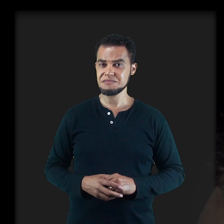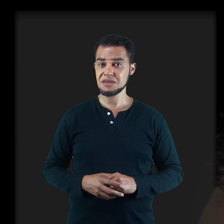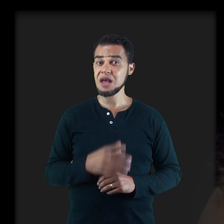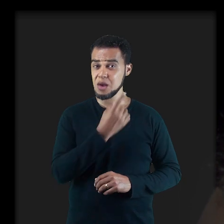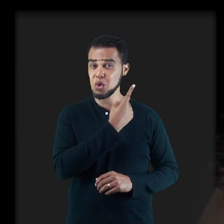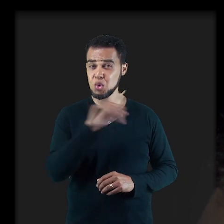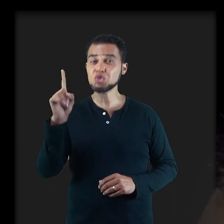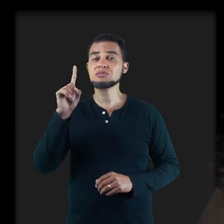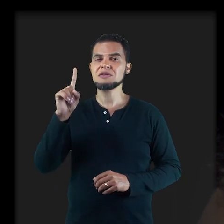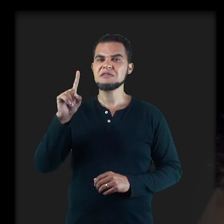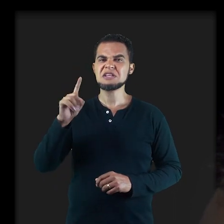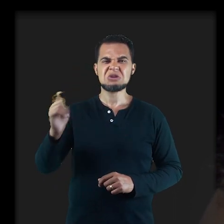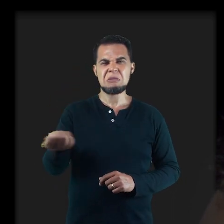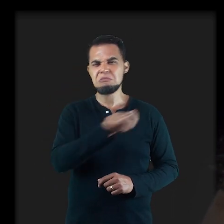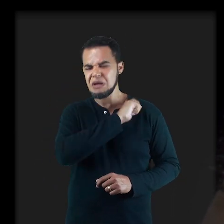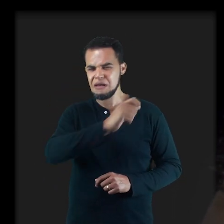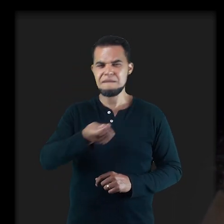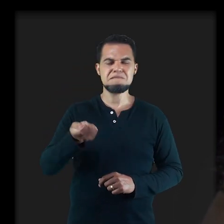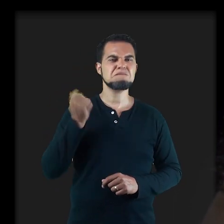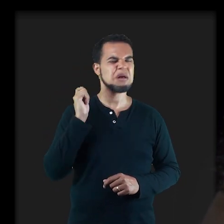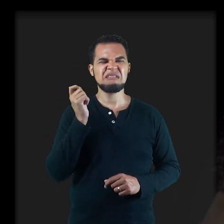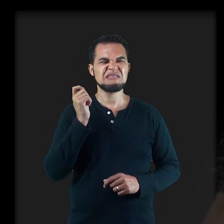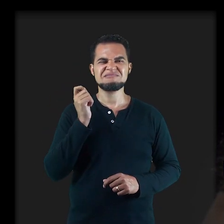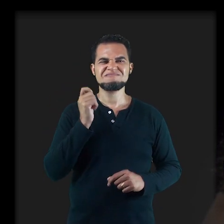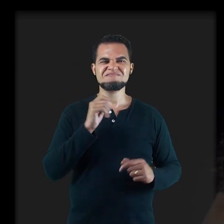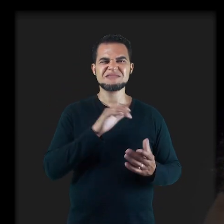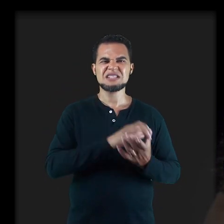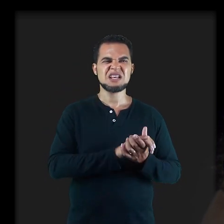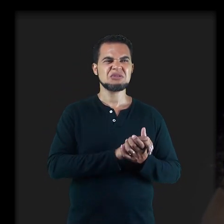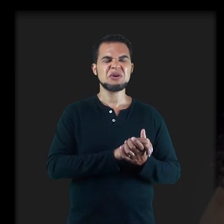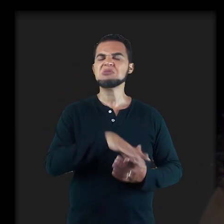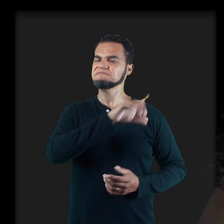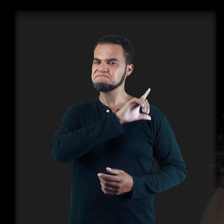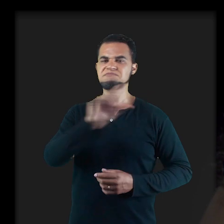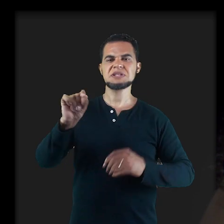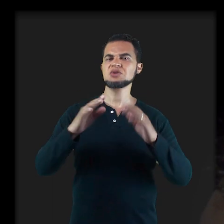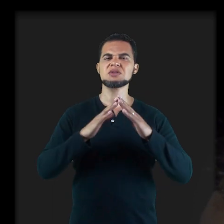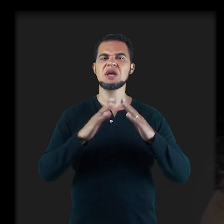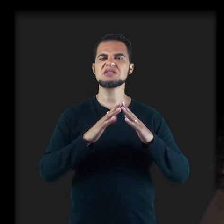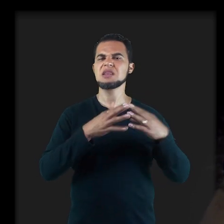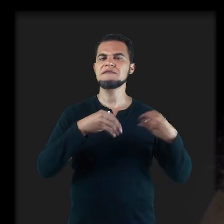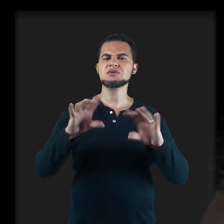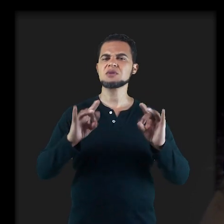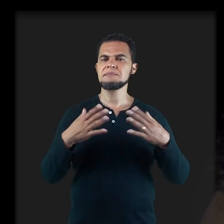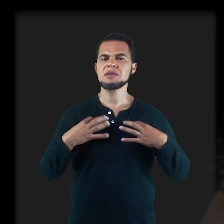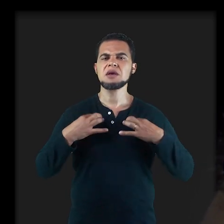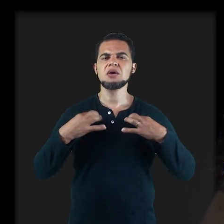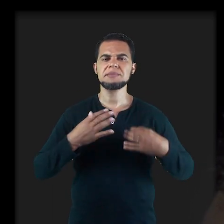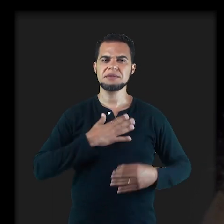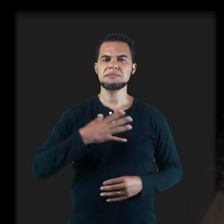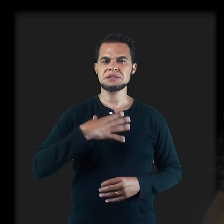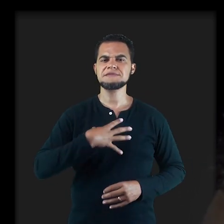E a última surra, eu disse, hoje eu saio de casa e saí apenas com as minhas roupas e a roupa das minhas